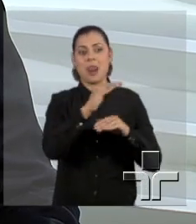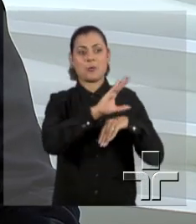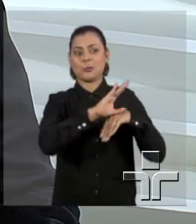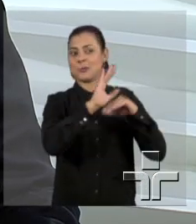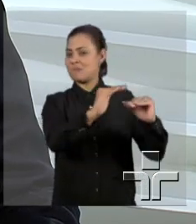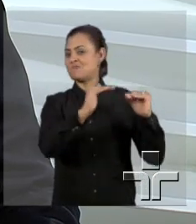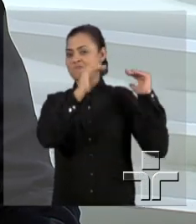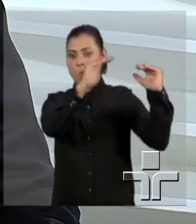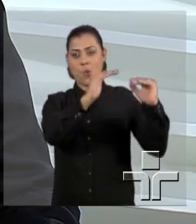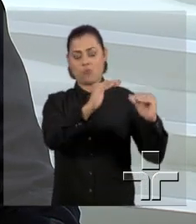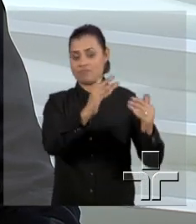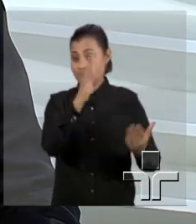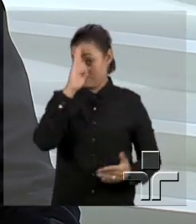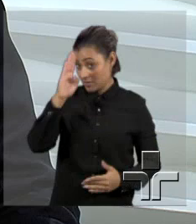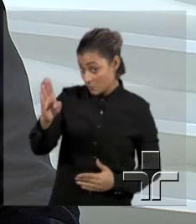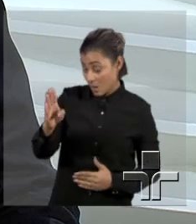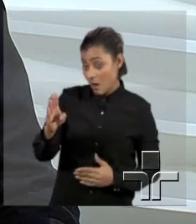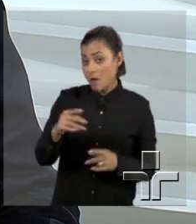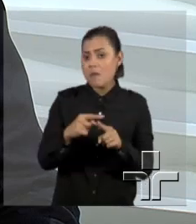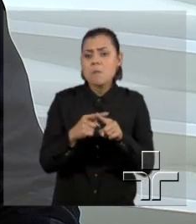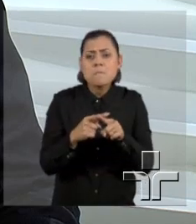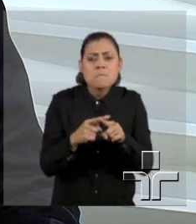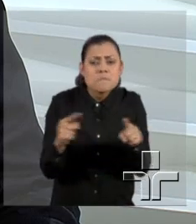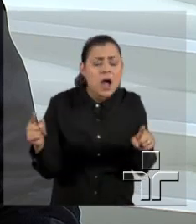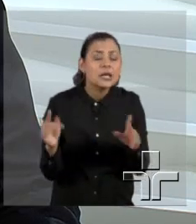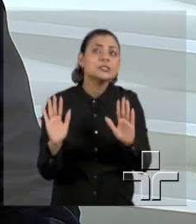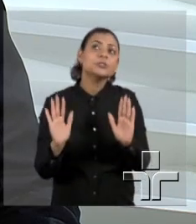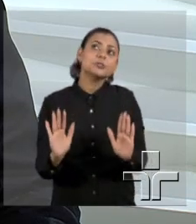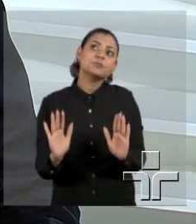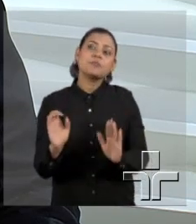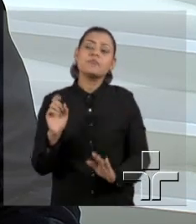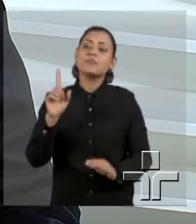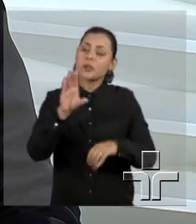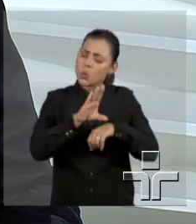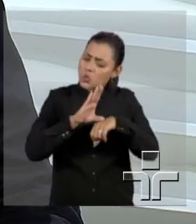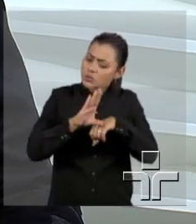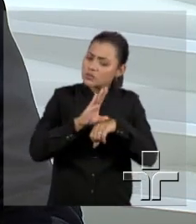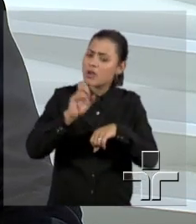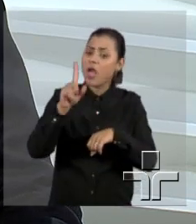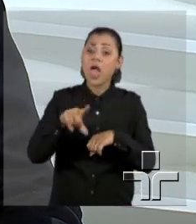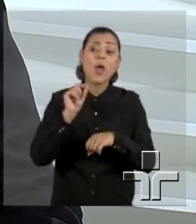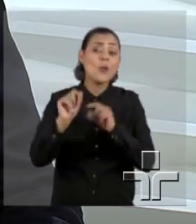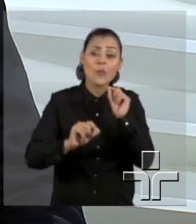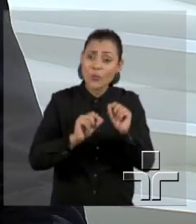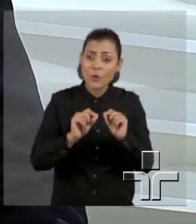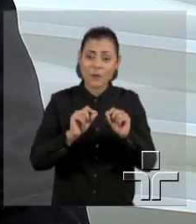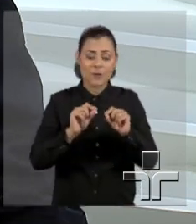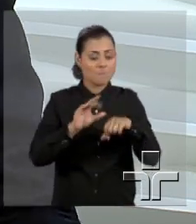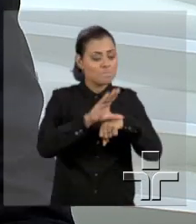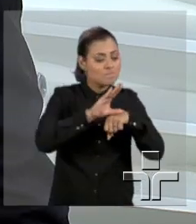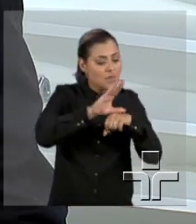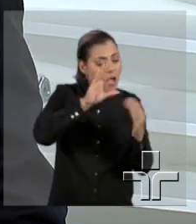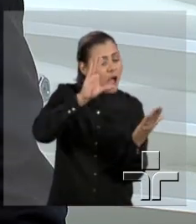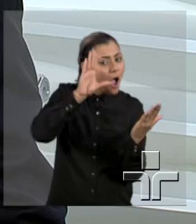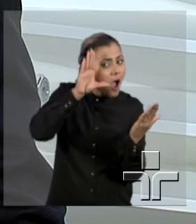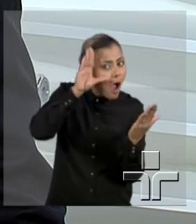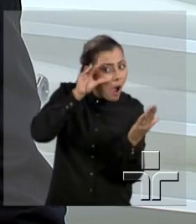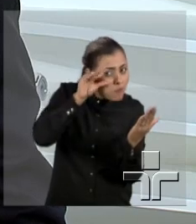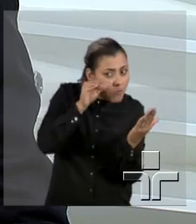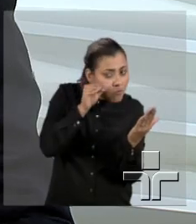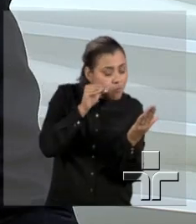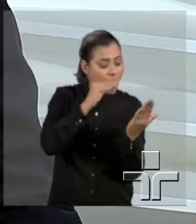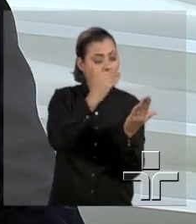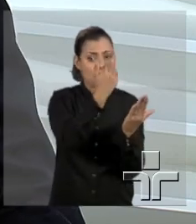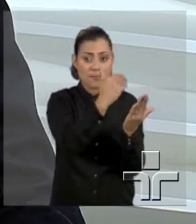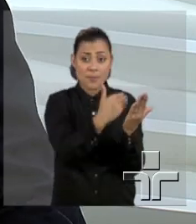E ela é, ao mesmo tempo, uma fonte, um imã e uma bússola,